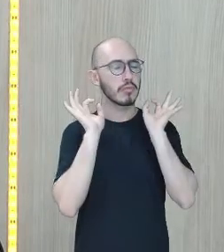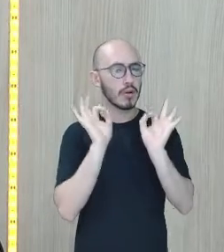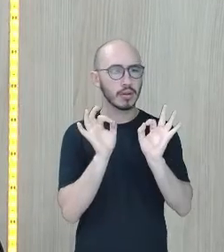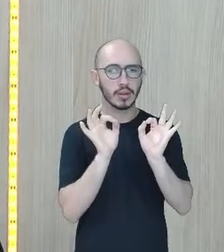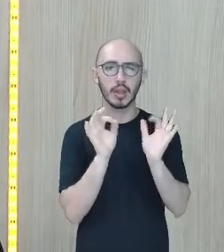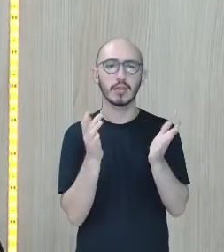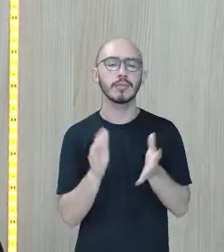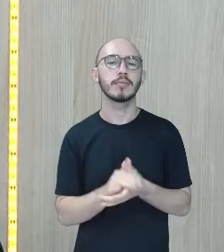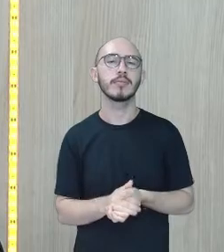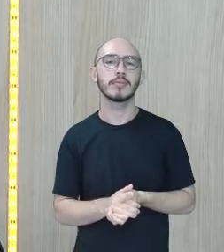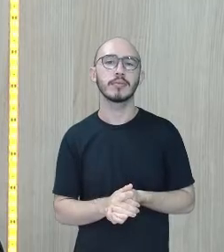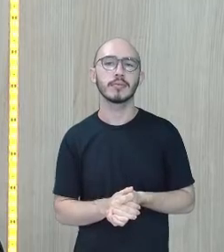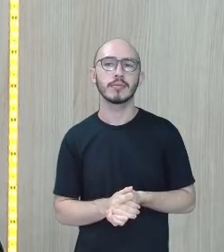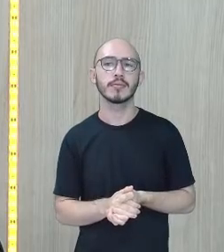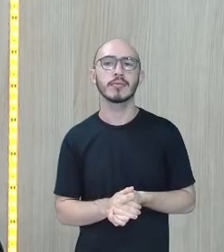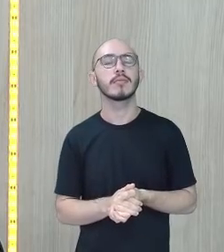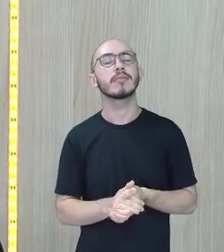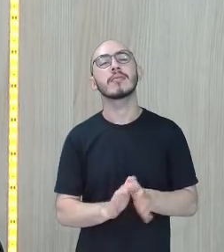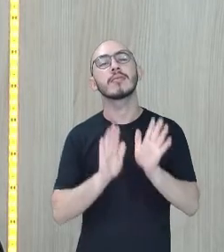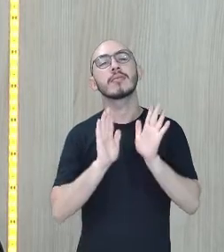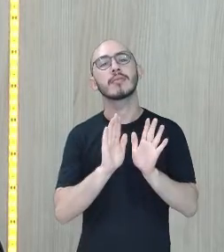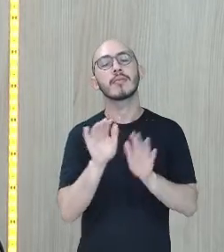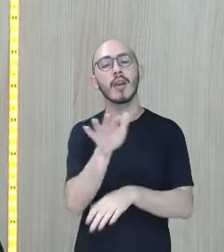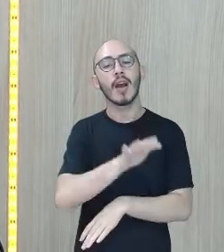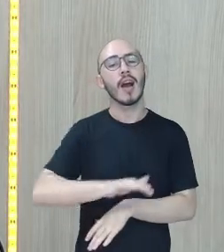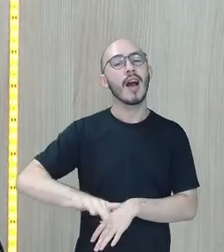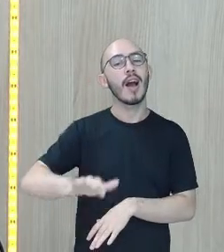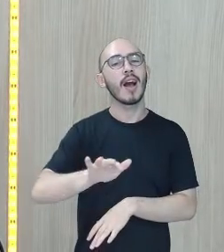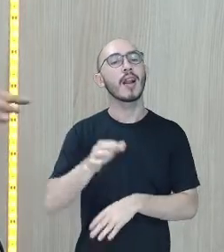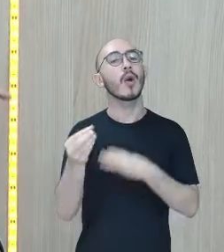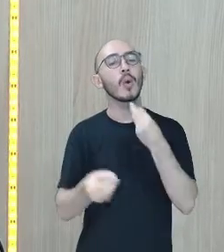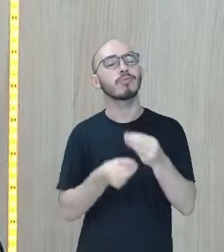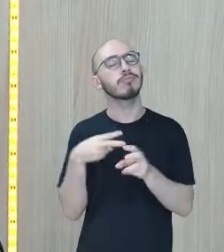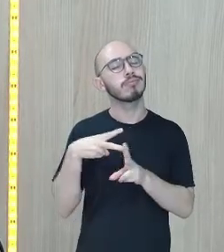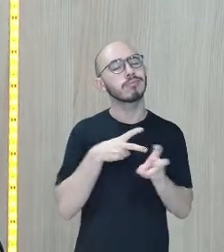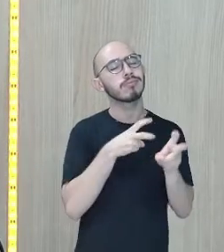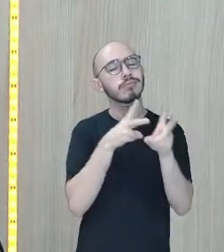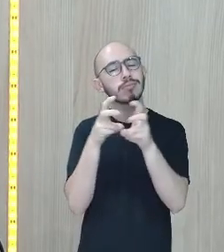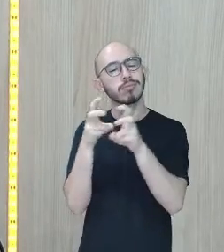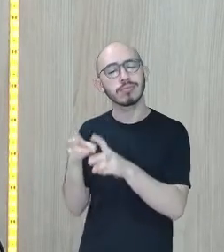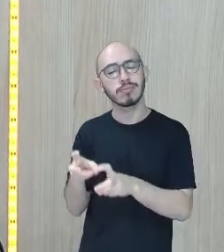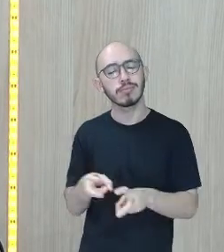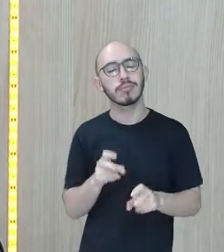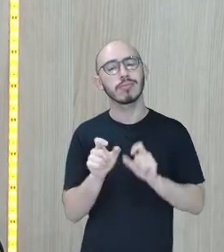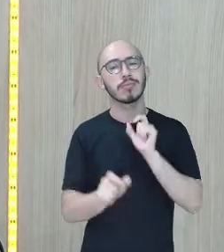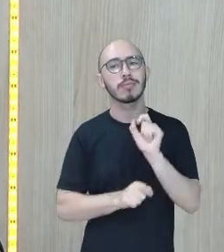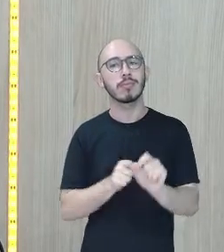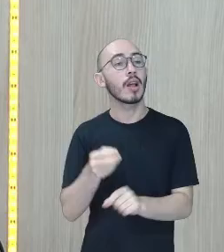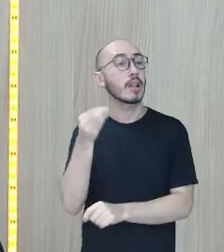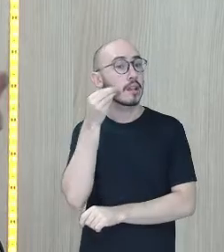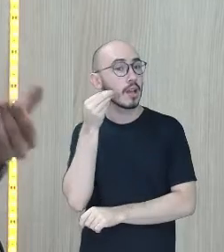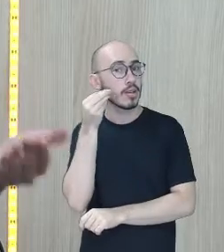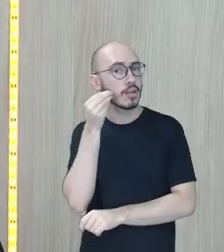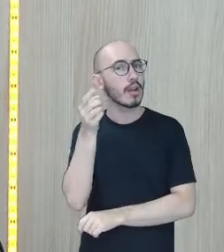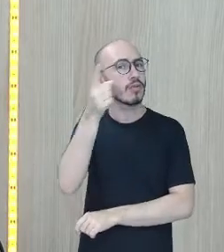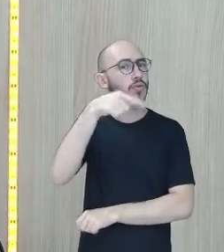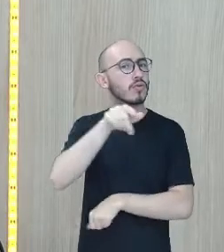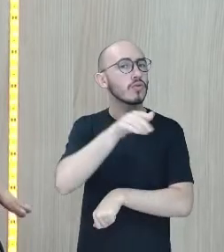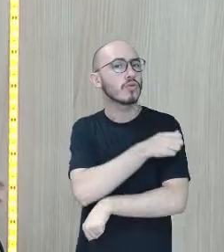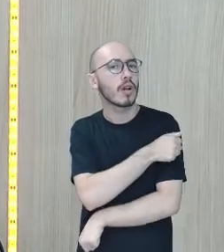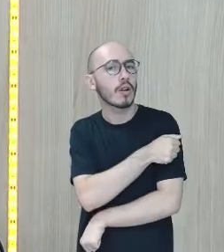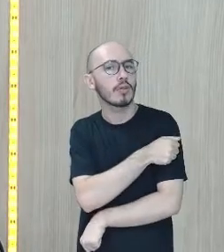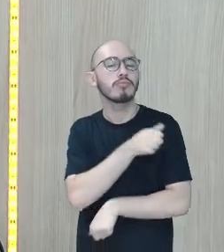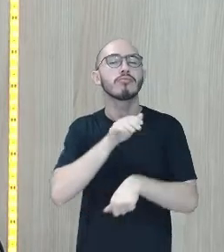por enquanto. Mas falando de área e dessa percepção, né? Porque tá pedindo um experimento para que eles